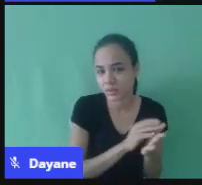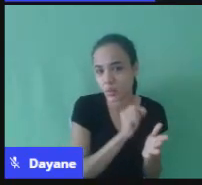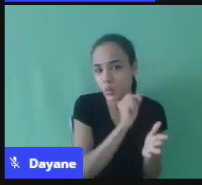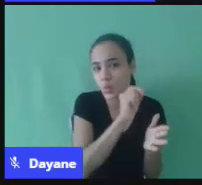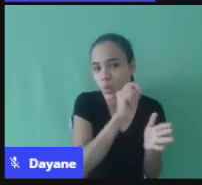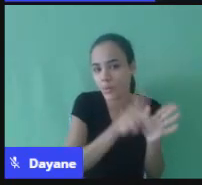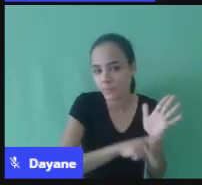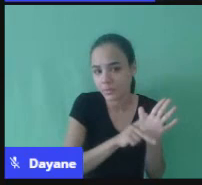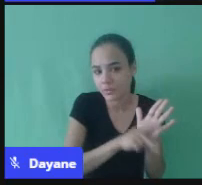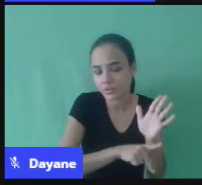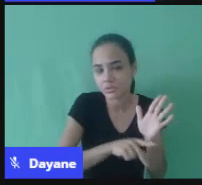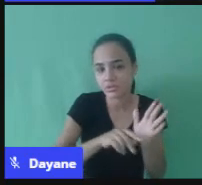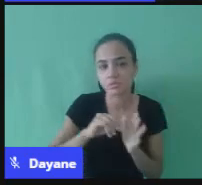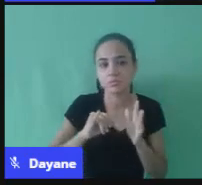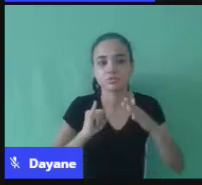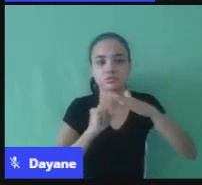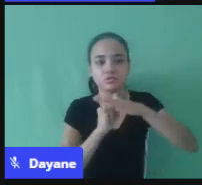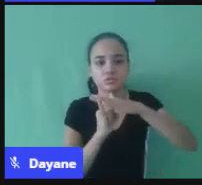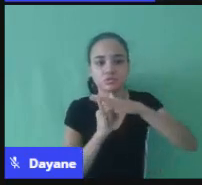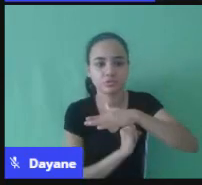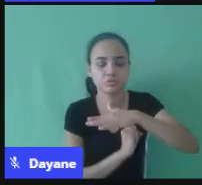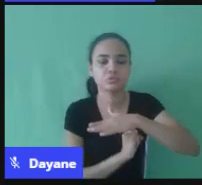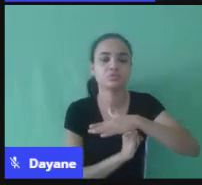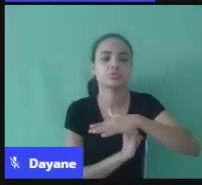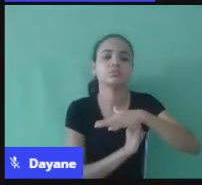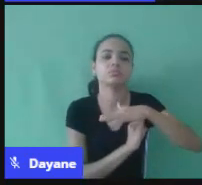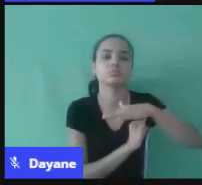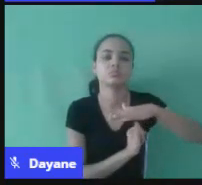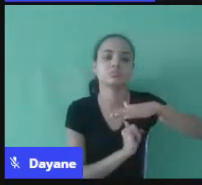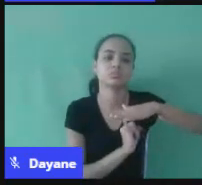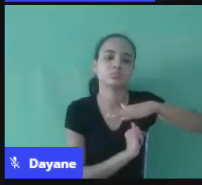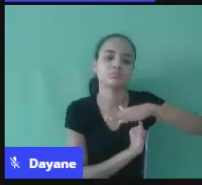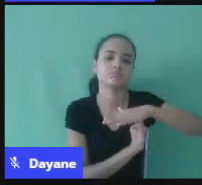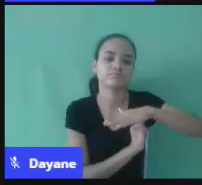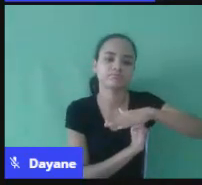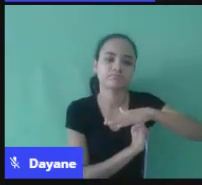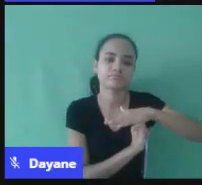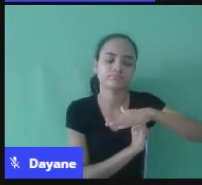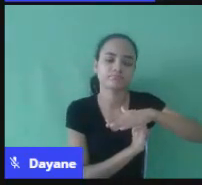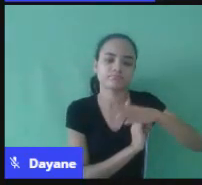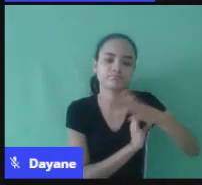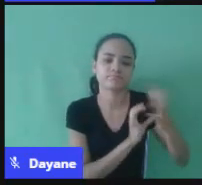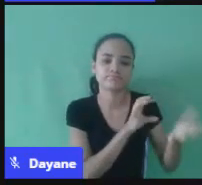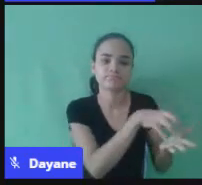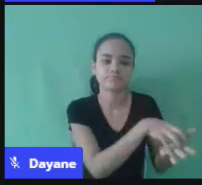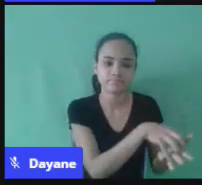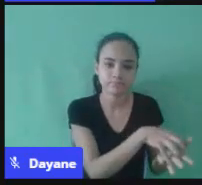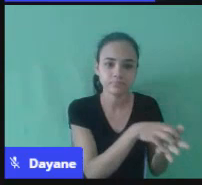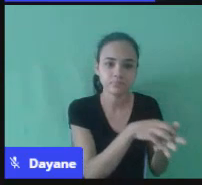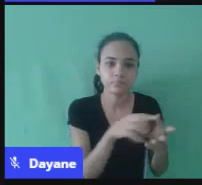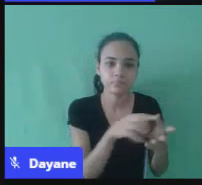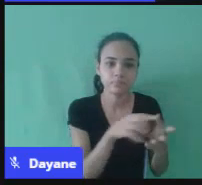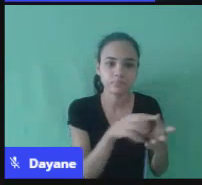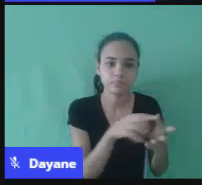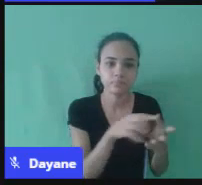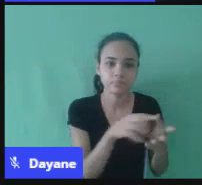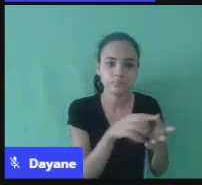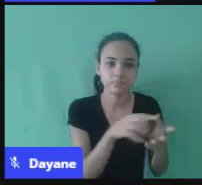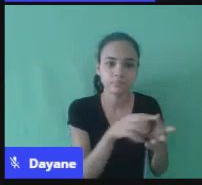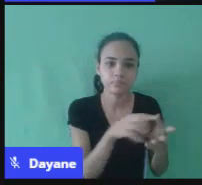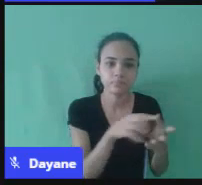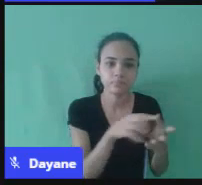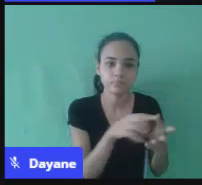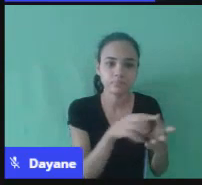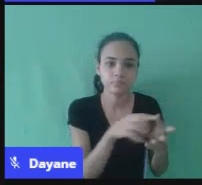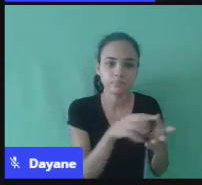Aprendemos através de processos organizados, junto com processos abertos, informais. Aprendemos quando